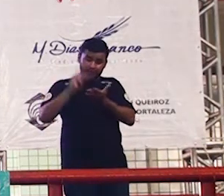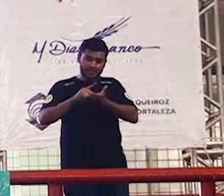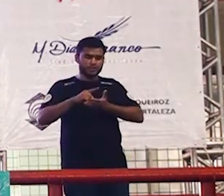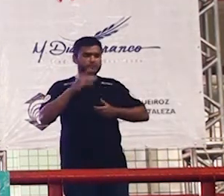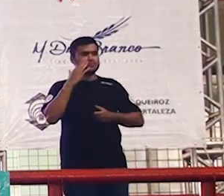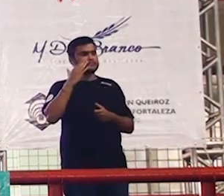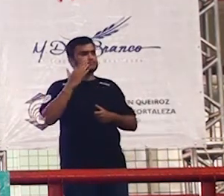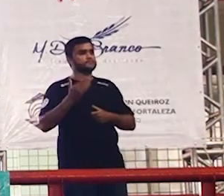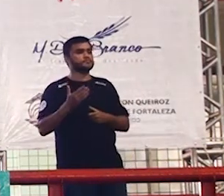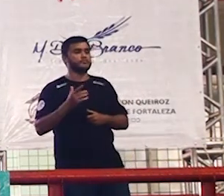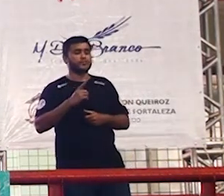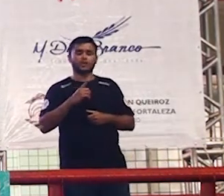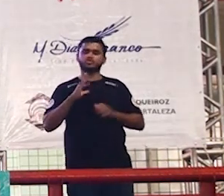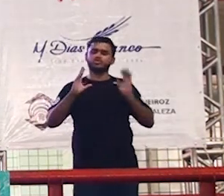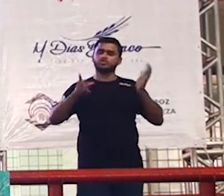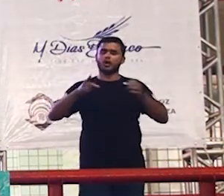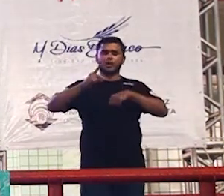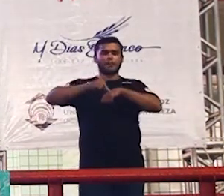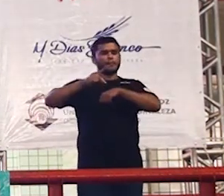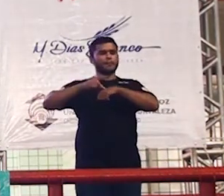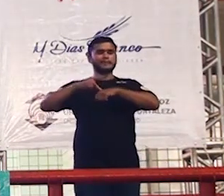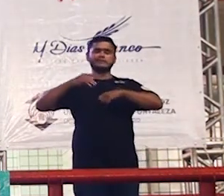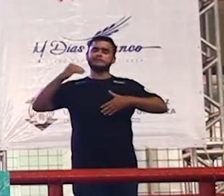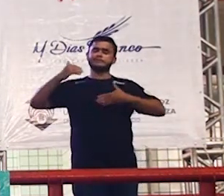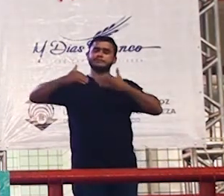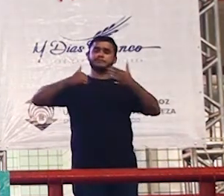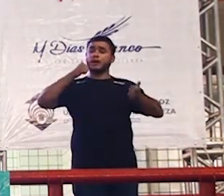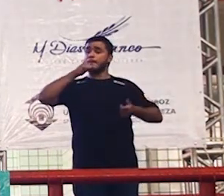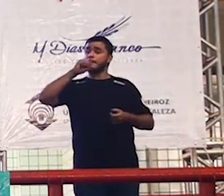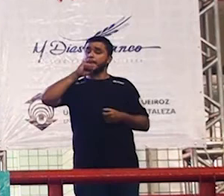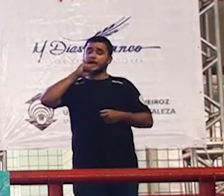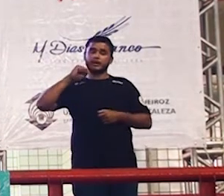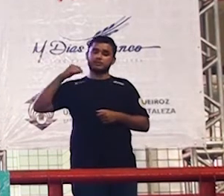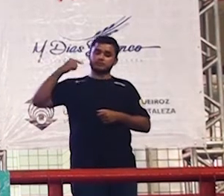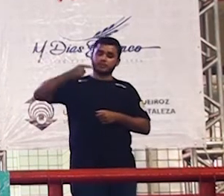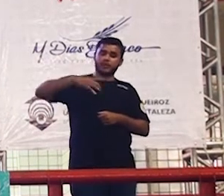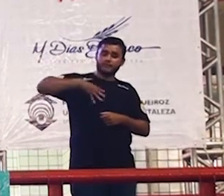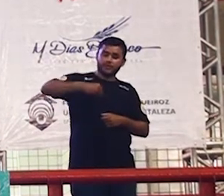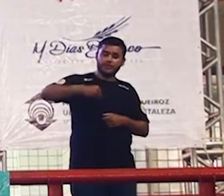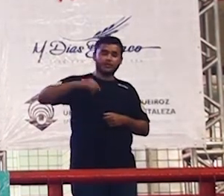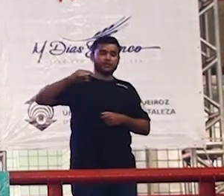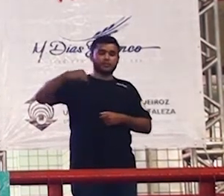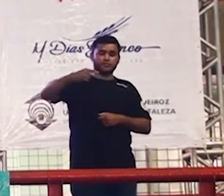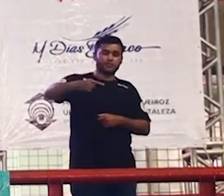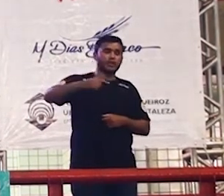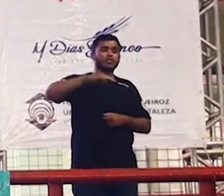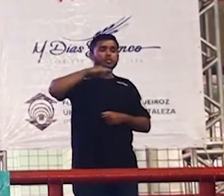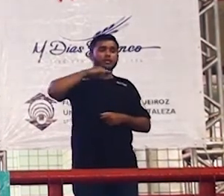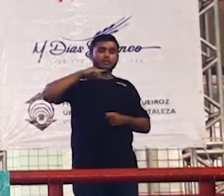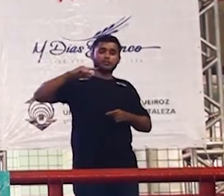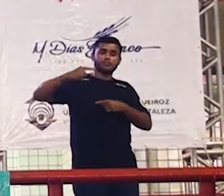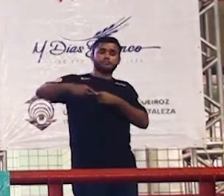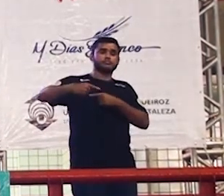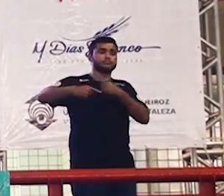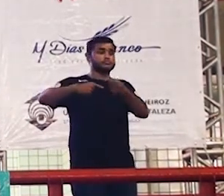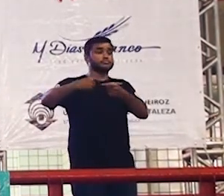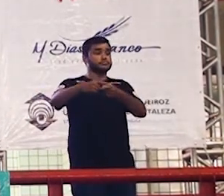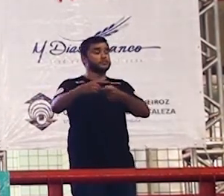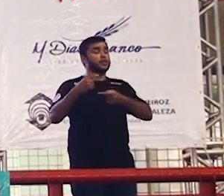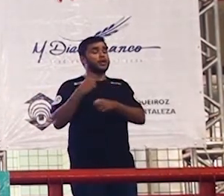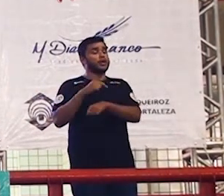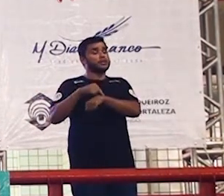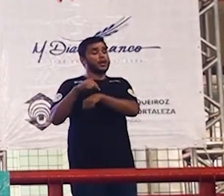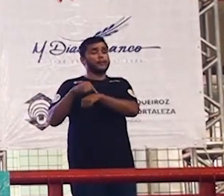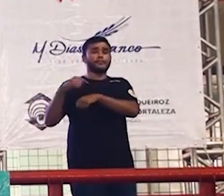uma herança de família, passando de mãe a filha, de filha a neta, como vão passando as águas do